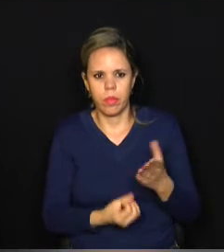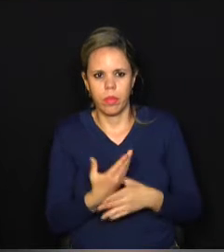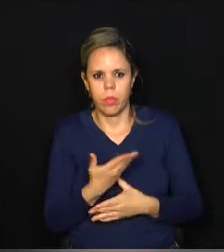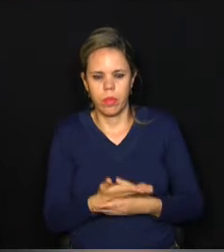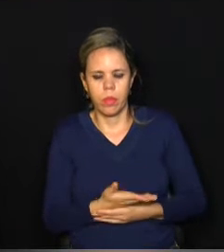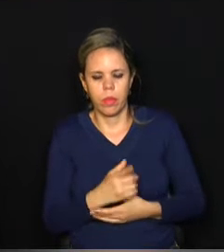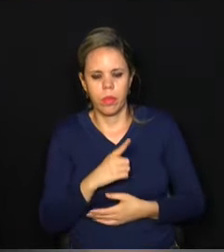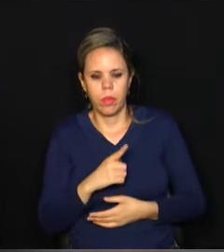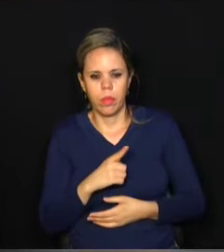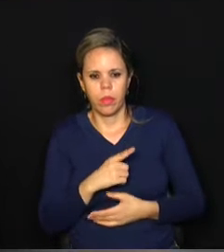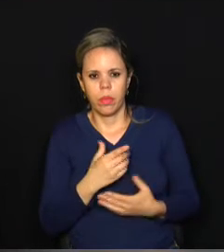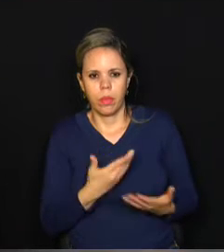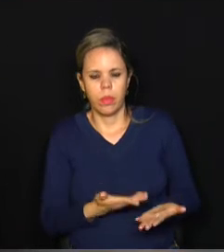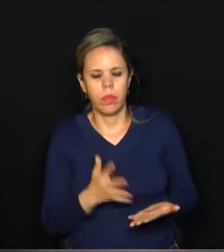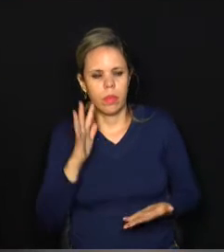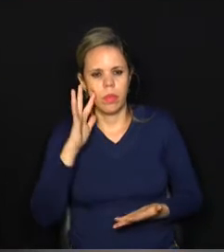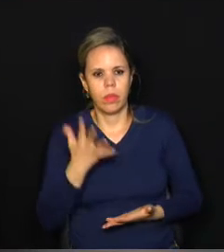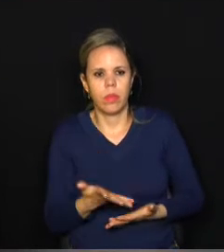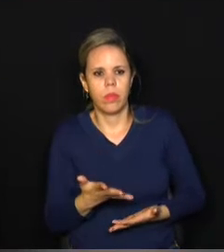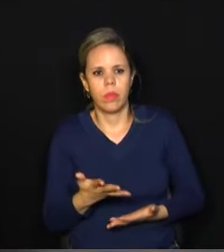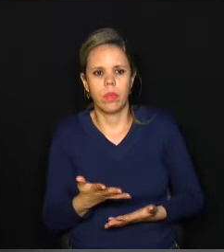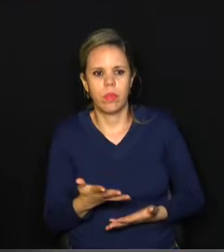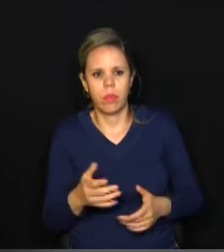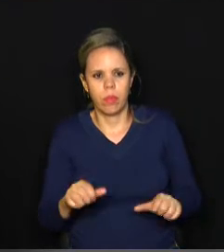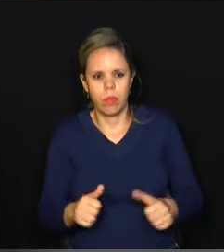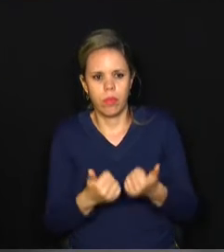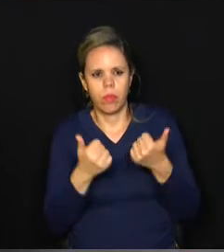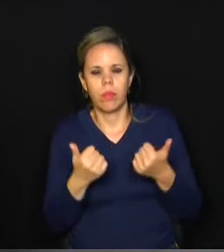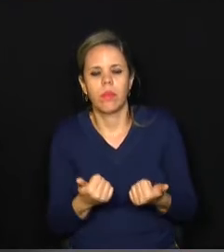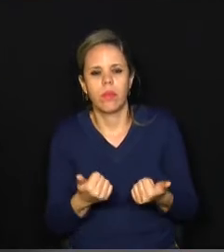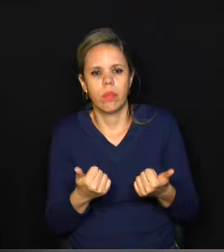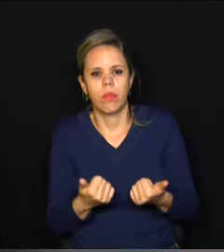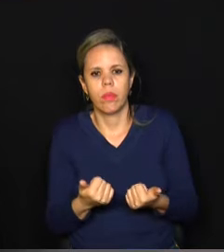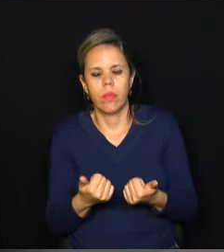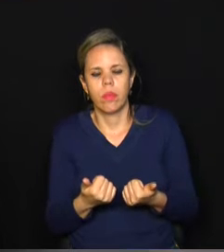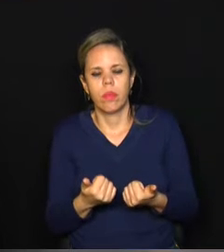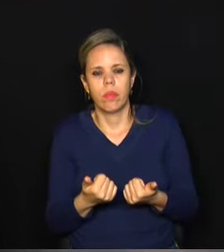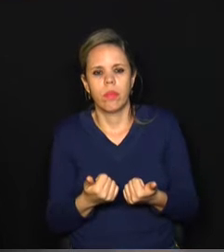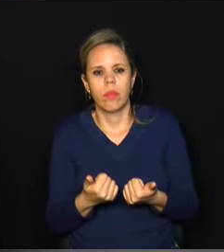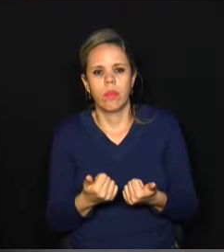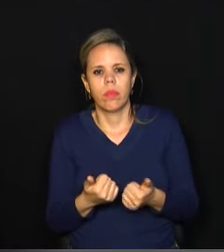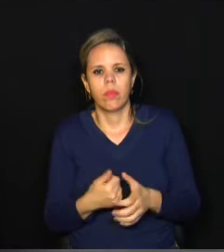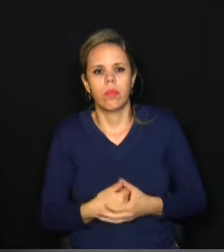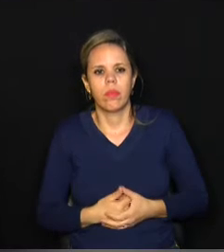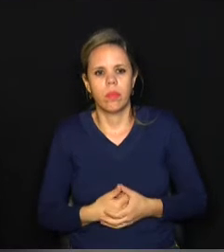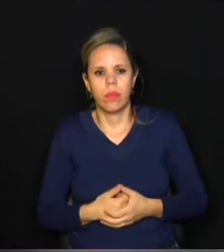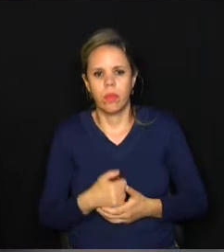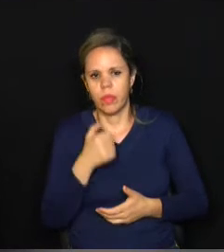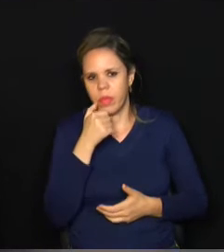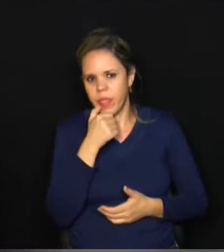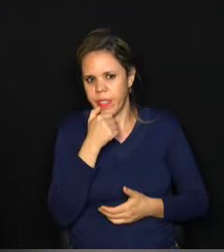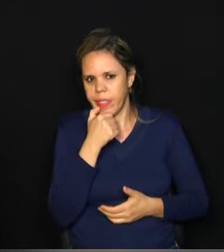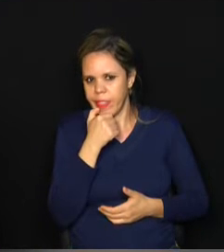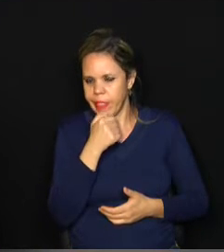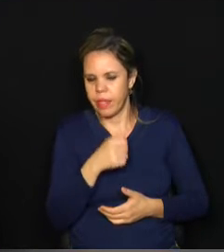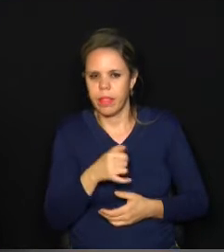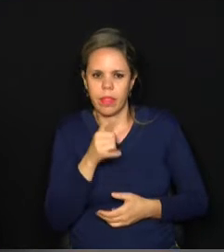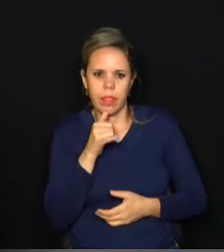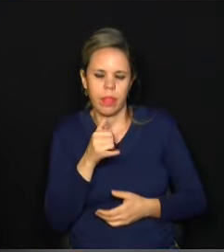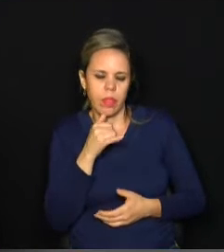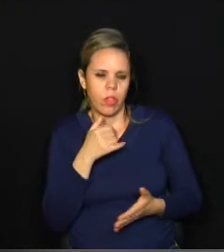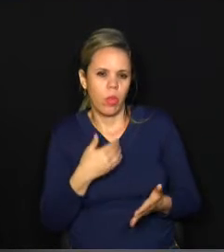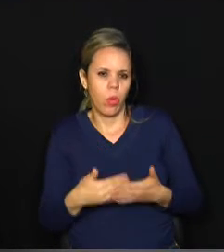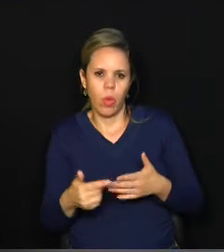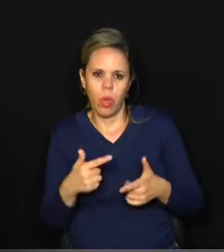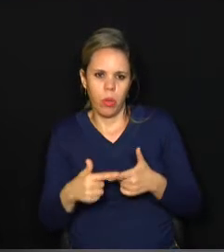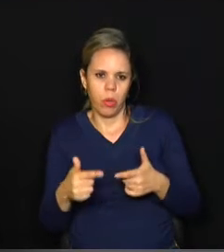tem dado um resultado extremamente positivo de forma preventiva, porque não fica impune, vamos dizer assim, qualquer foco